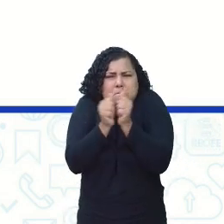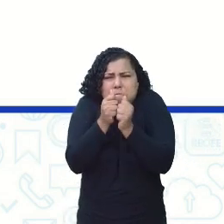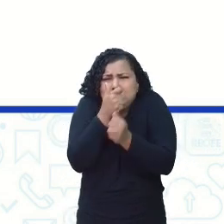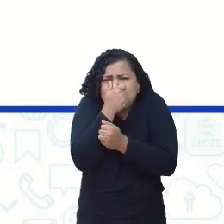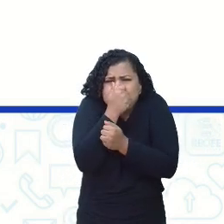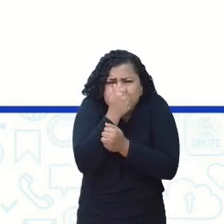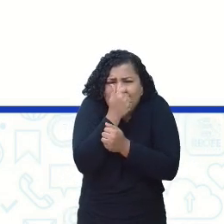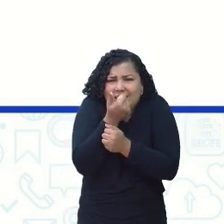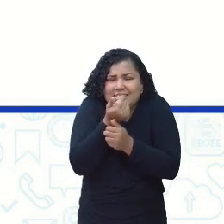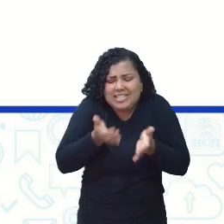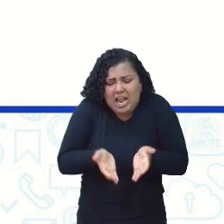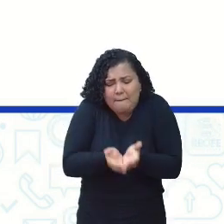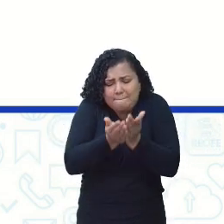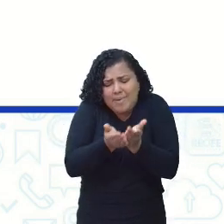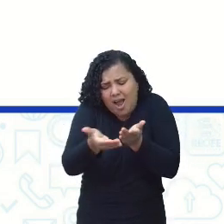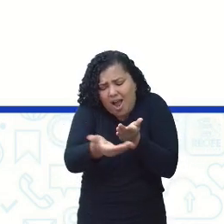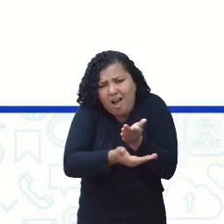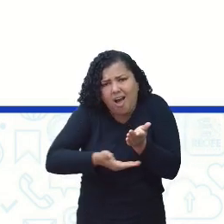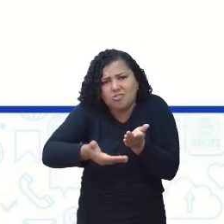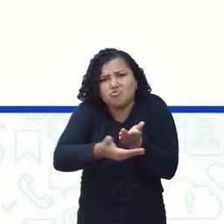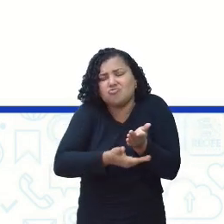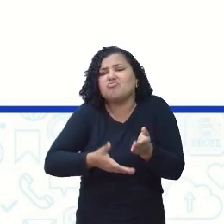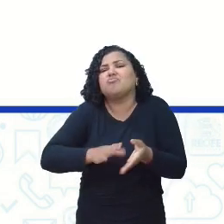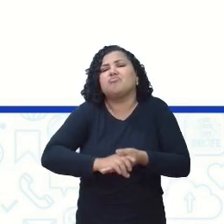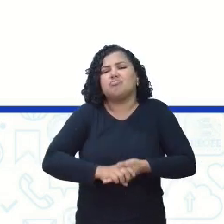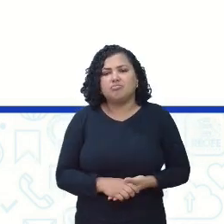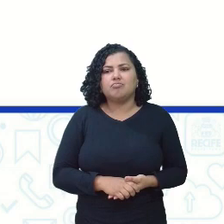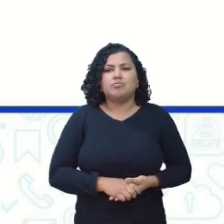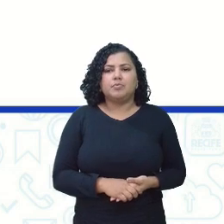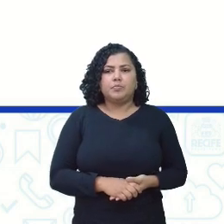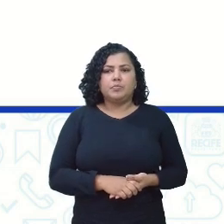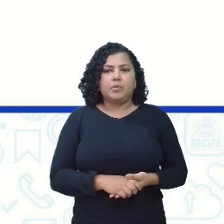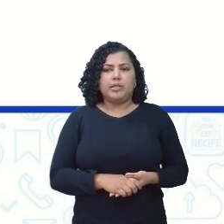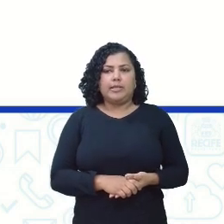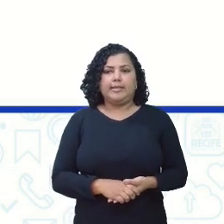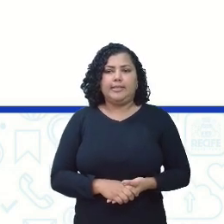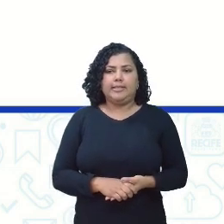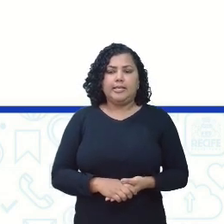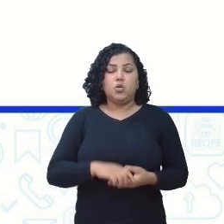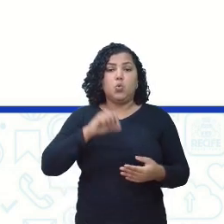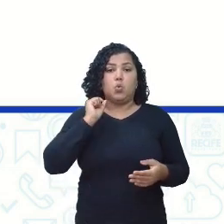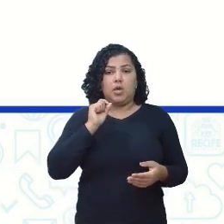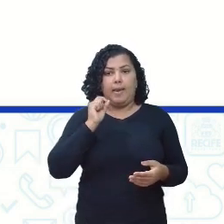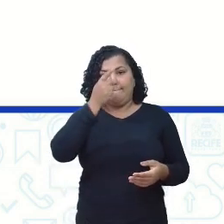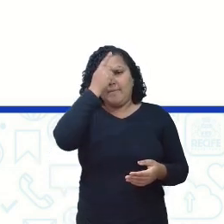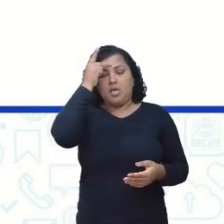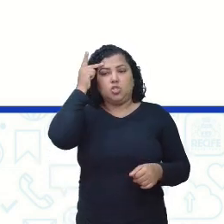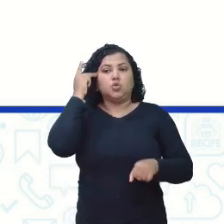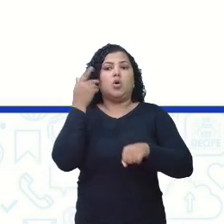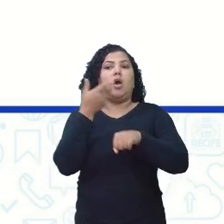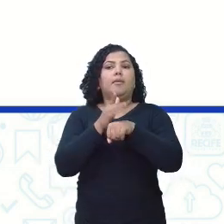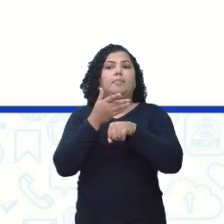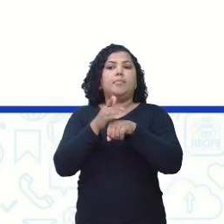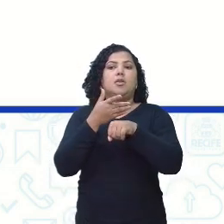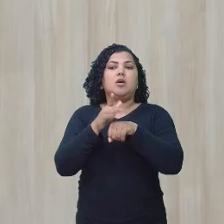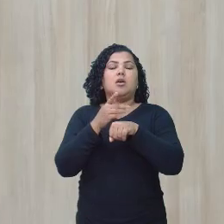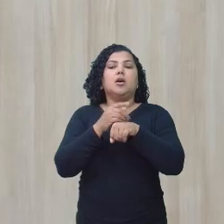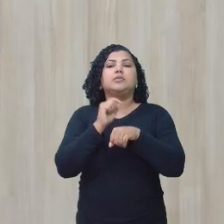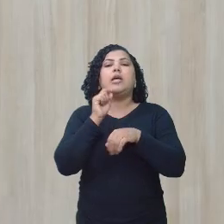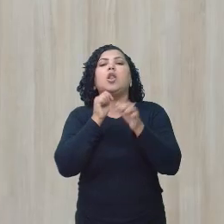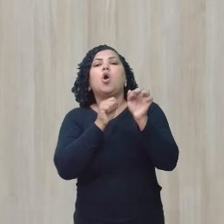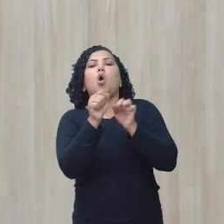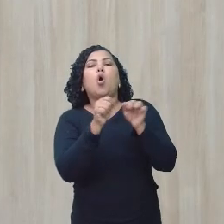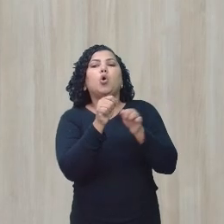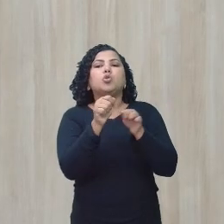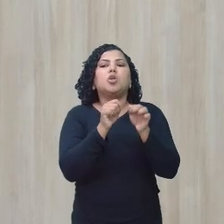né, num porão de um navio, e aí enquanto senhores, né, os brancos estão ali, né,